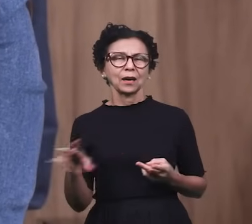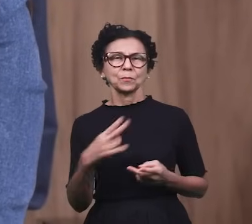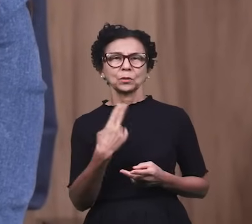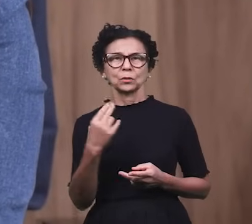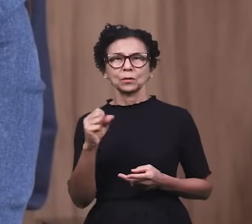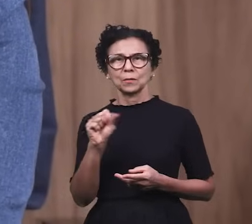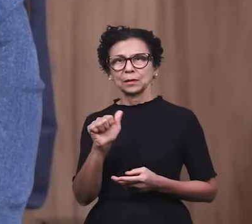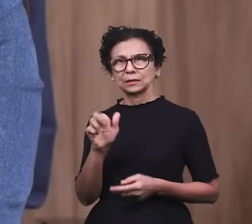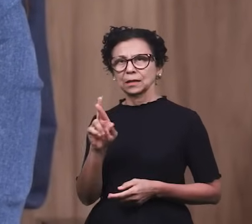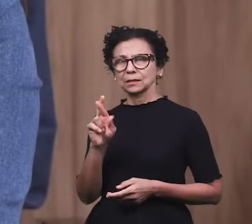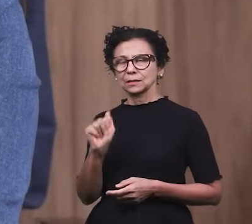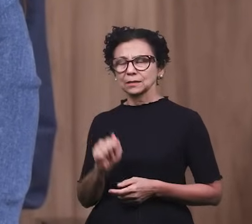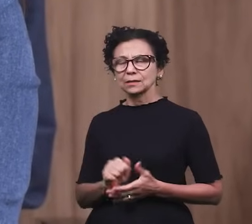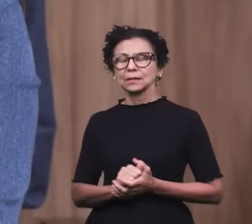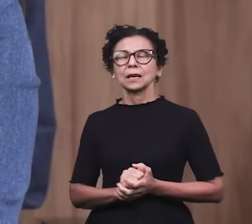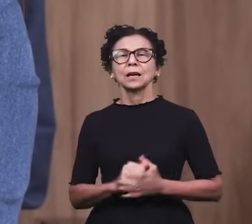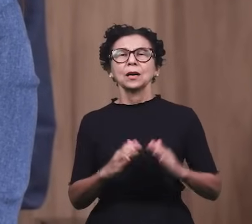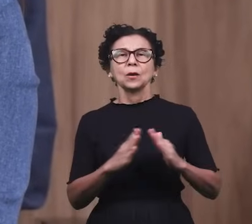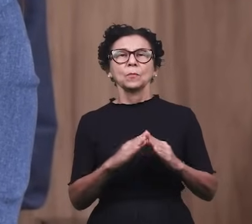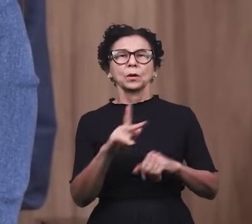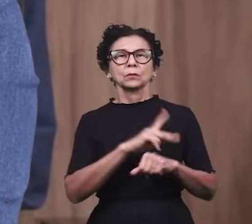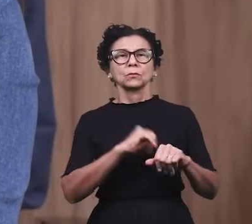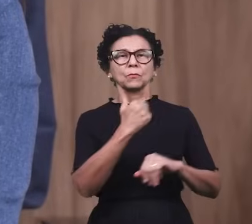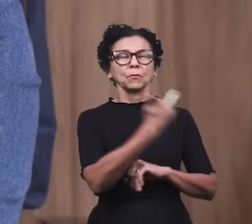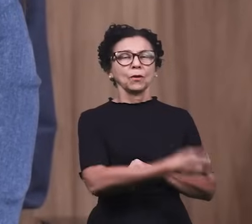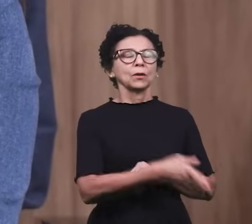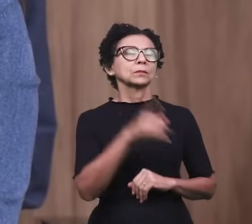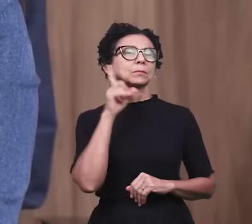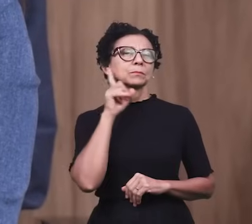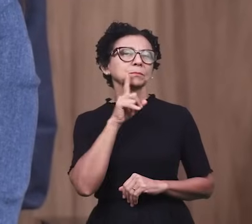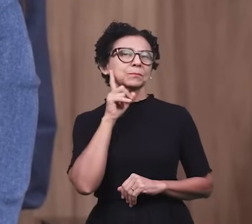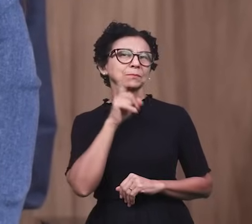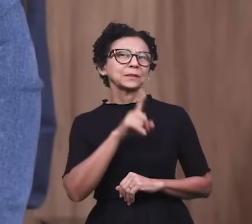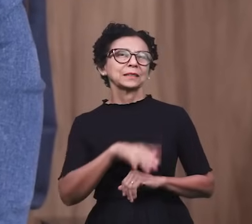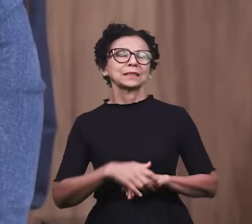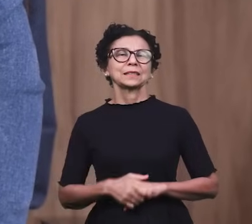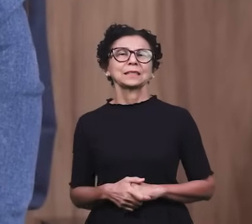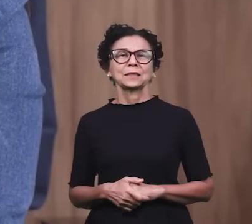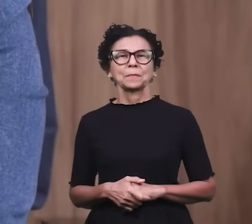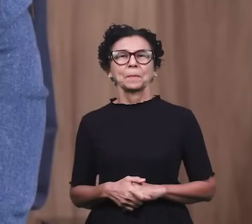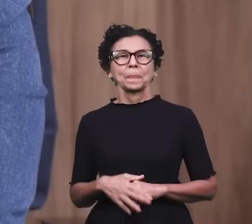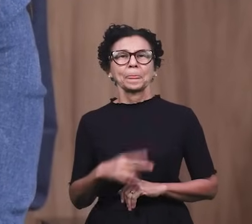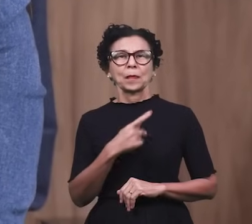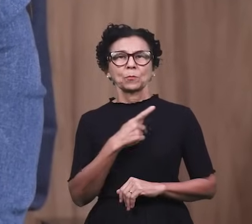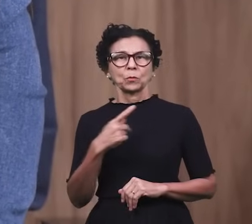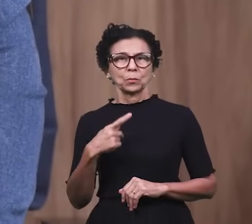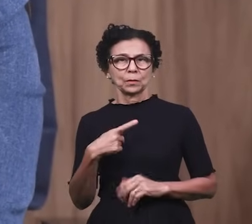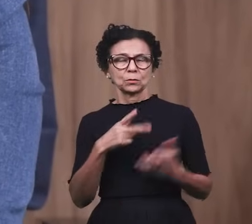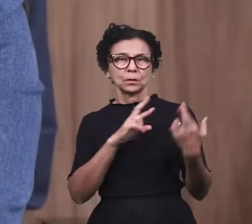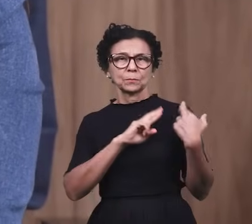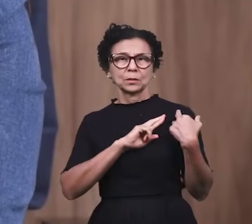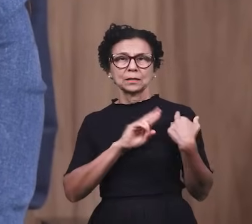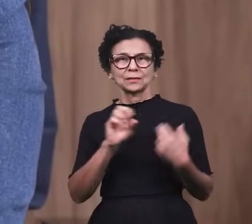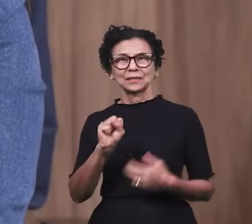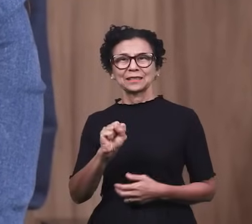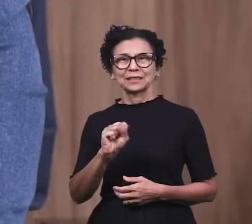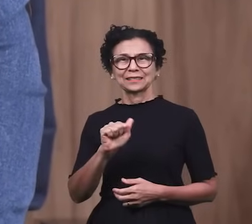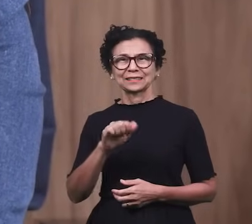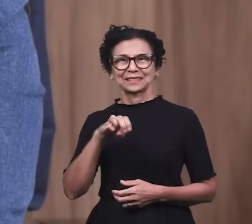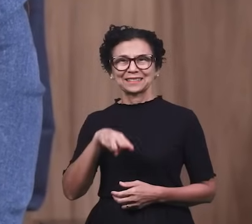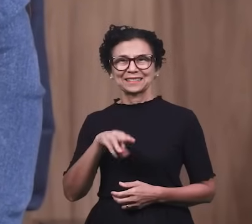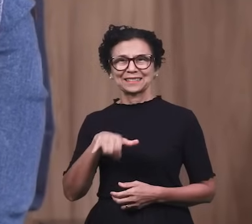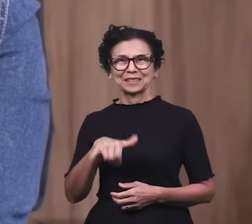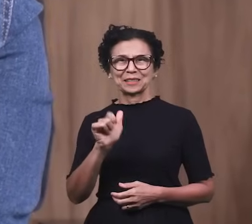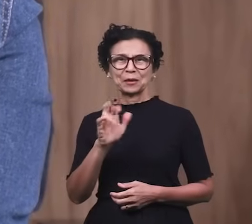Bassova, eu sou da igreja de Framingham, no estado de Massachusetts, nos Estados Unidos, do ministério do pastor Samir Bassov. Que é o seu pai. Meu